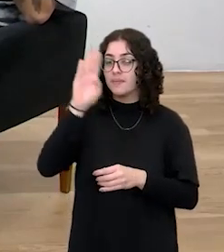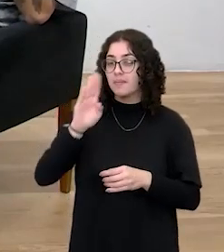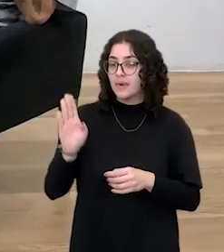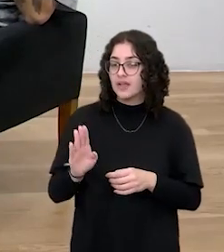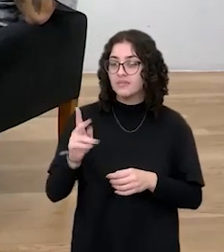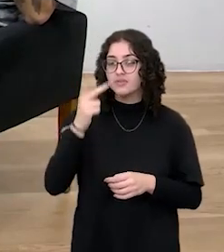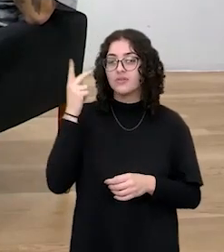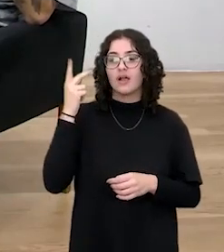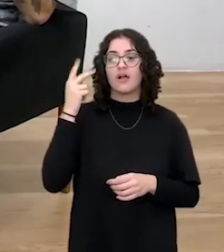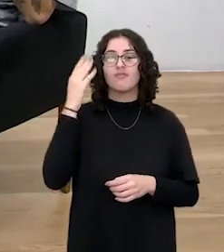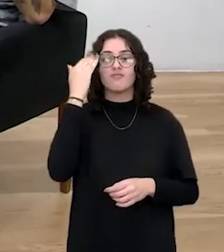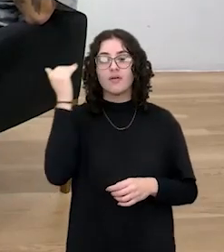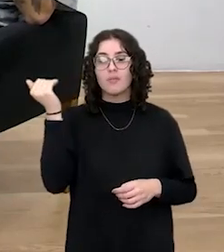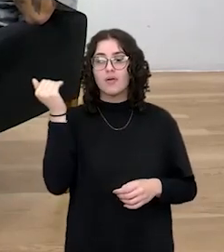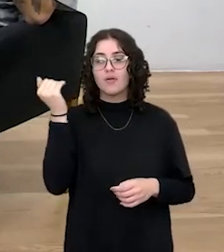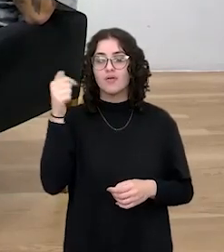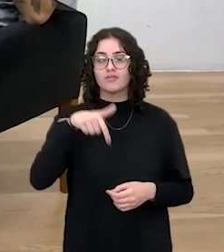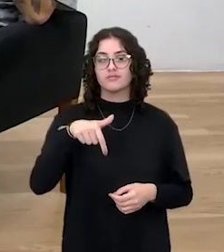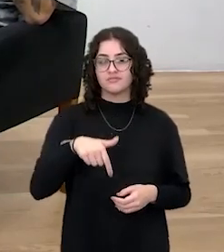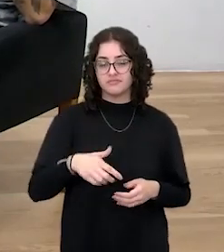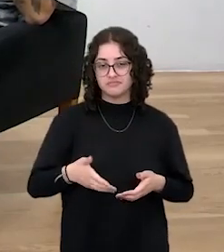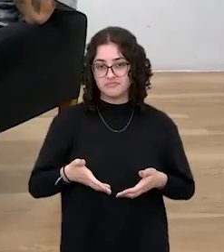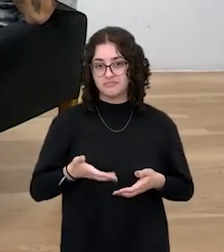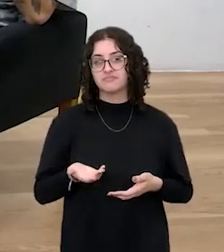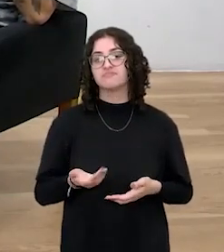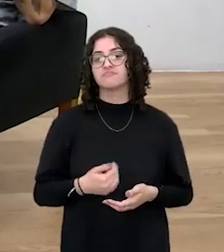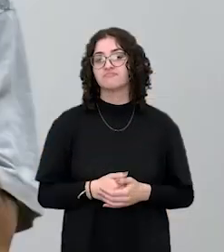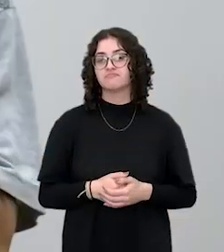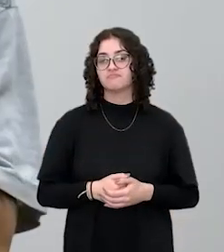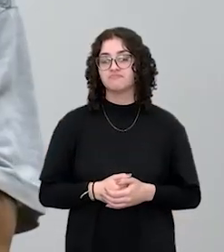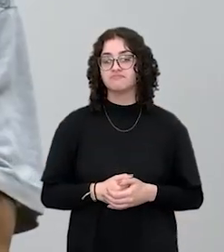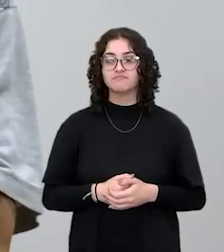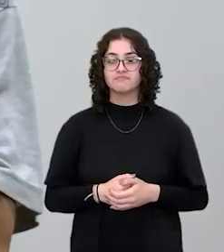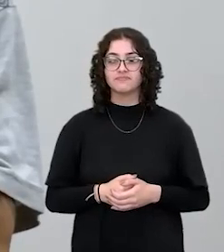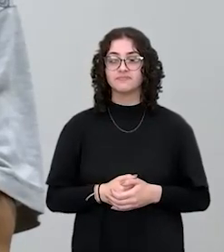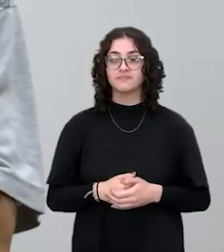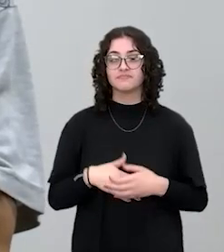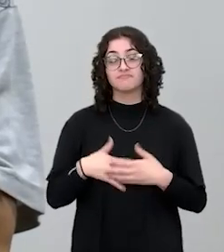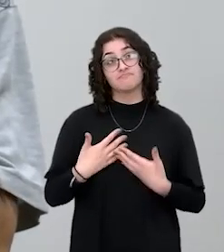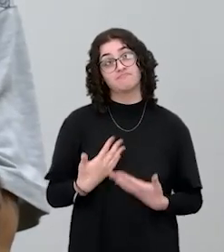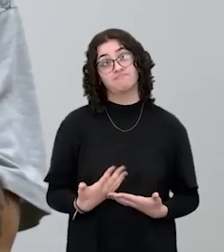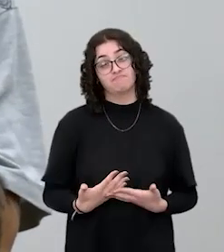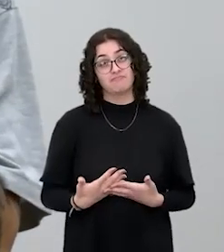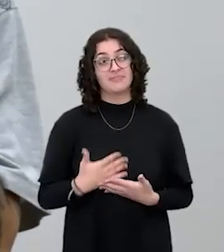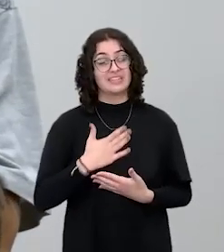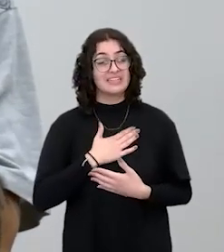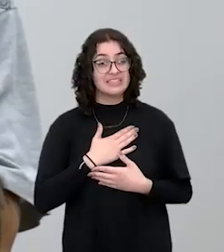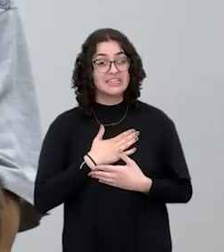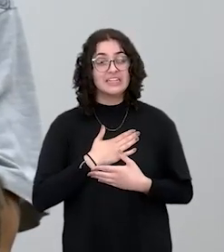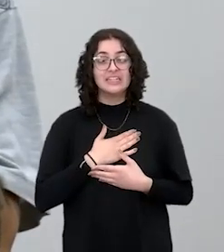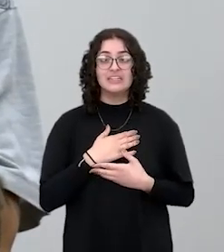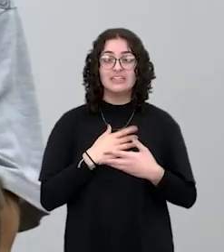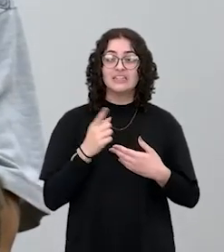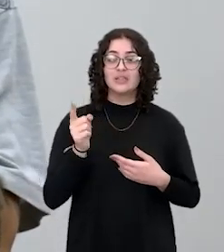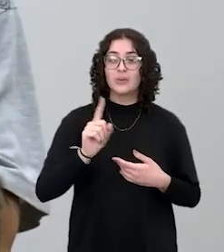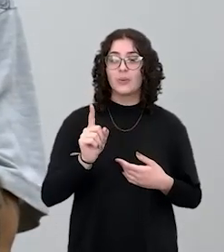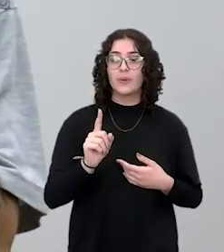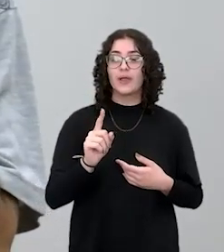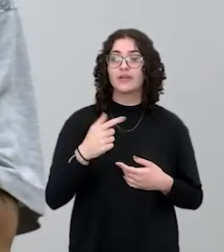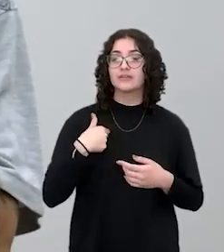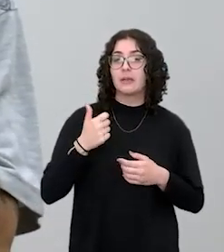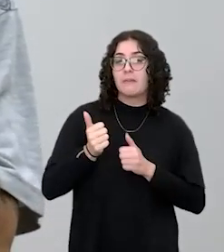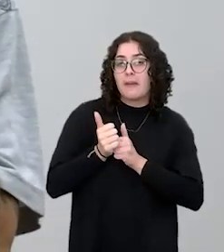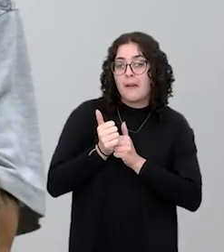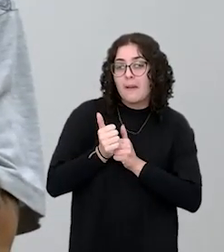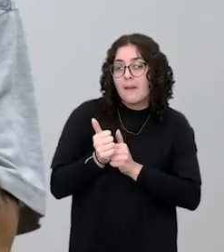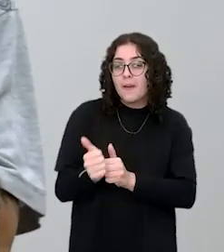ator e atriz, na seara nacional brasileira? Olha, eu não sou uma pessoa que